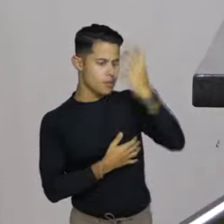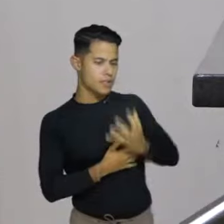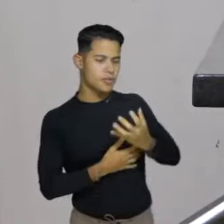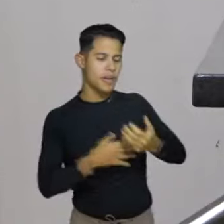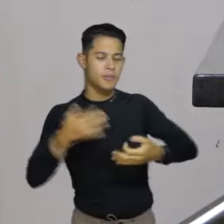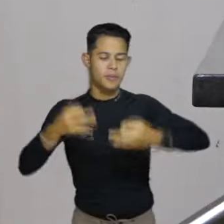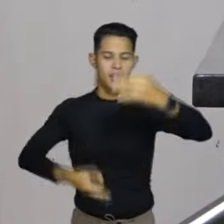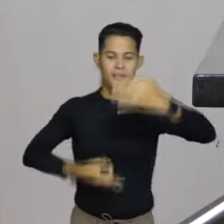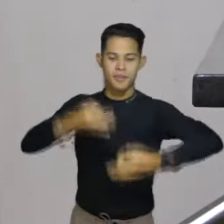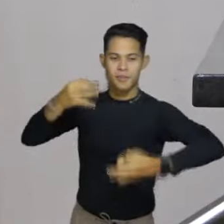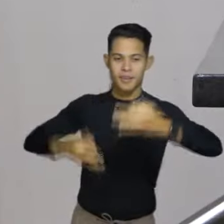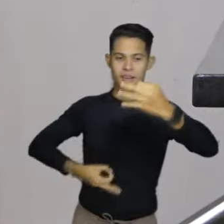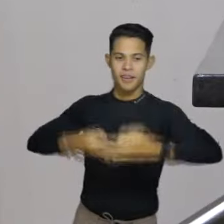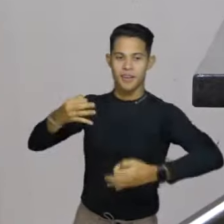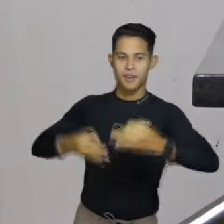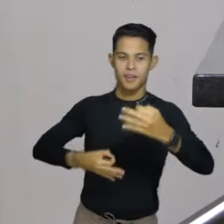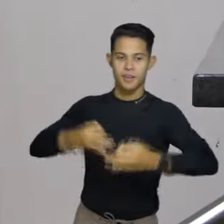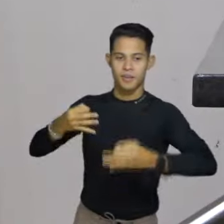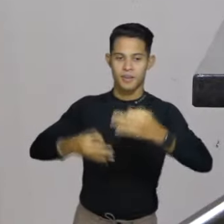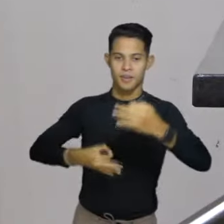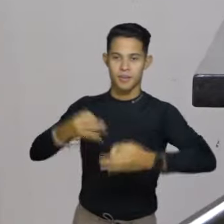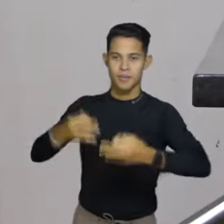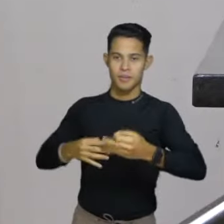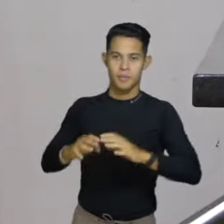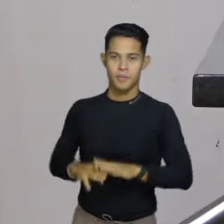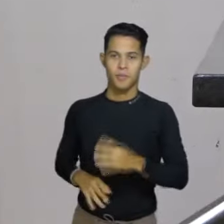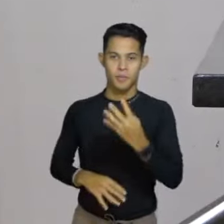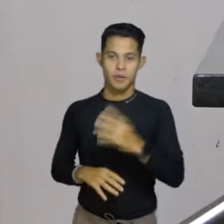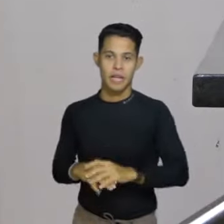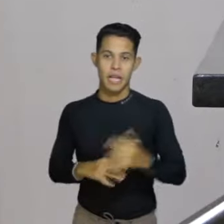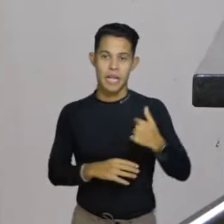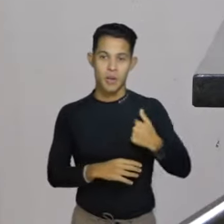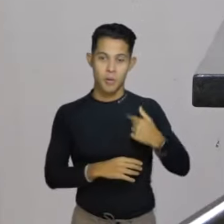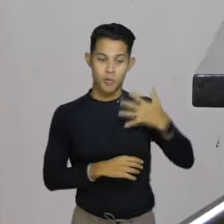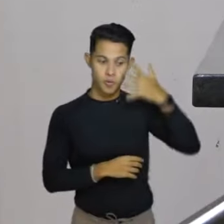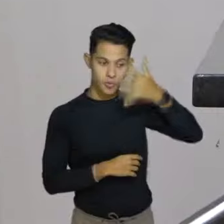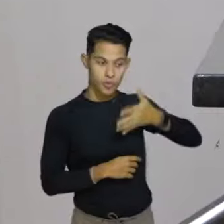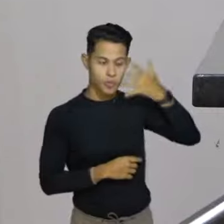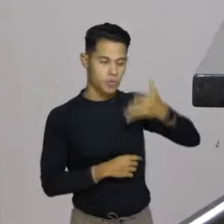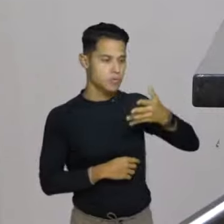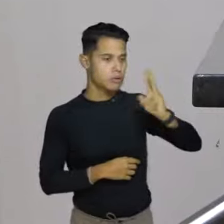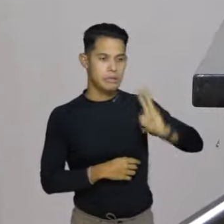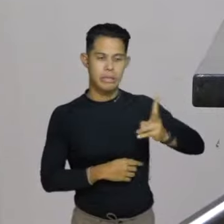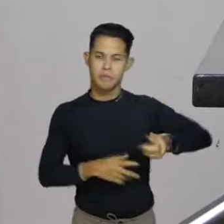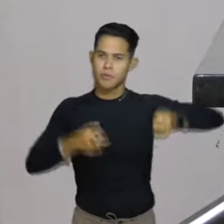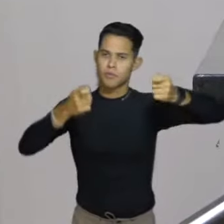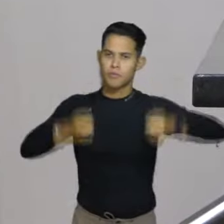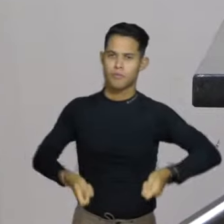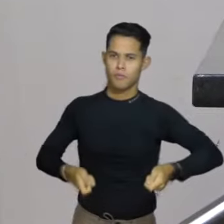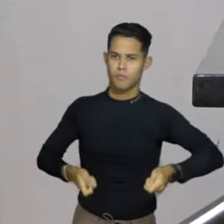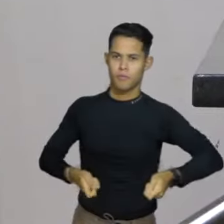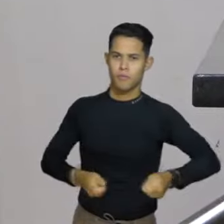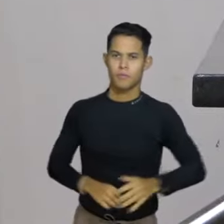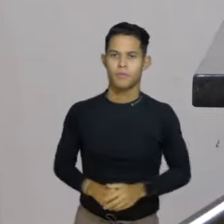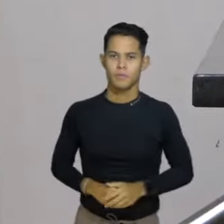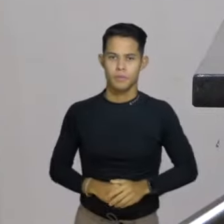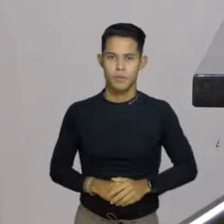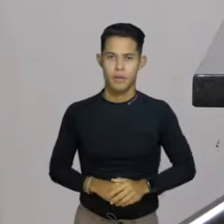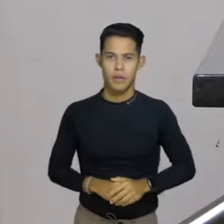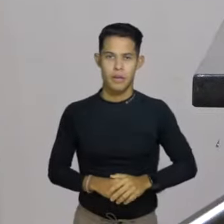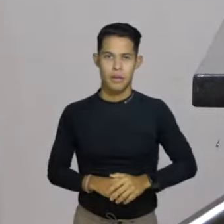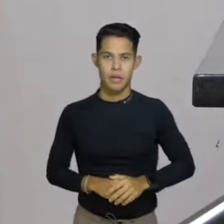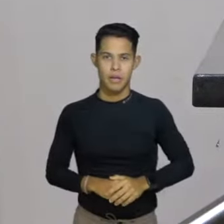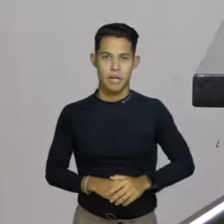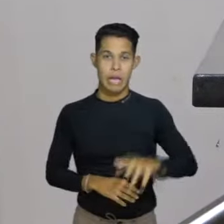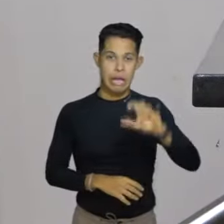claro e meu discurso vai ser sempre de extrema então se ter o mínimo possível de masculinidade a ser de